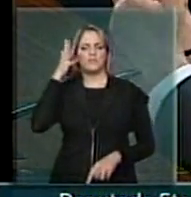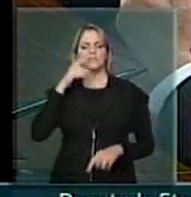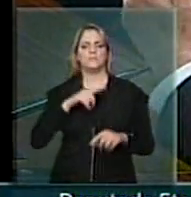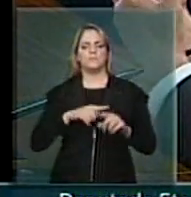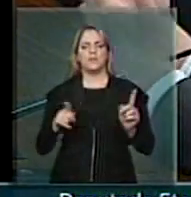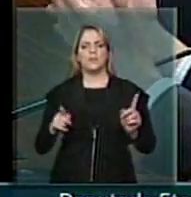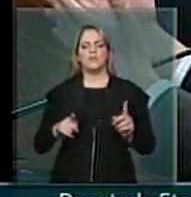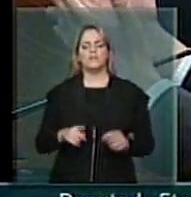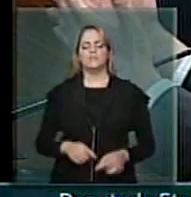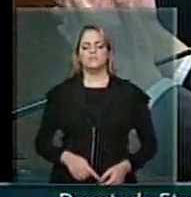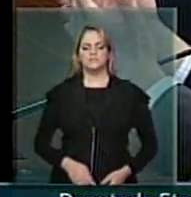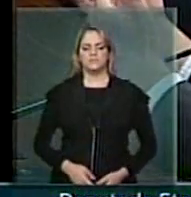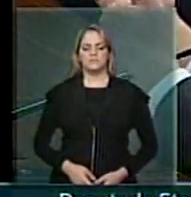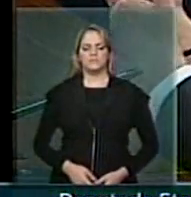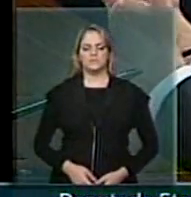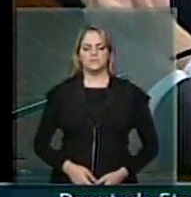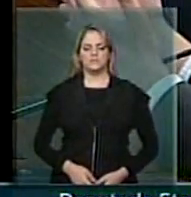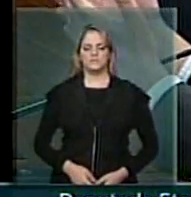ouvido toda